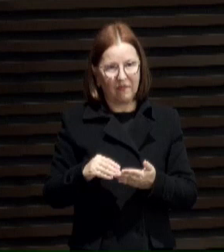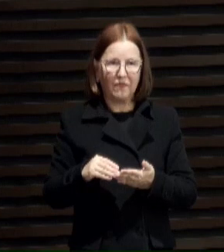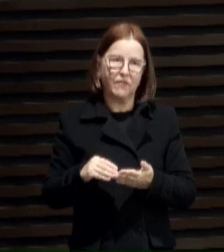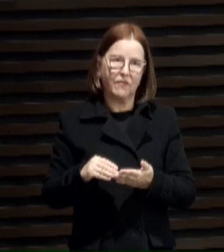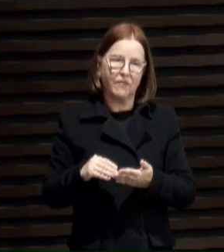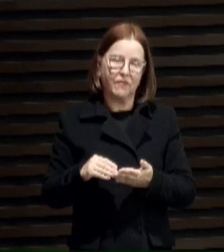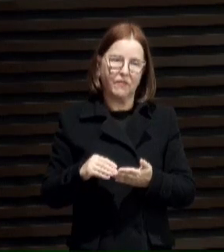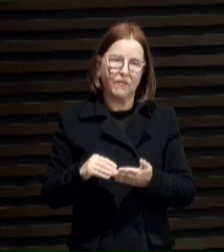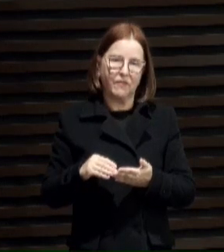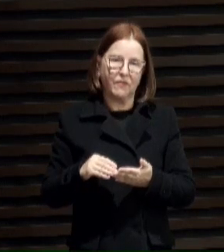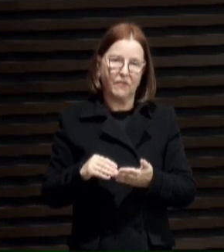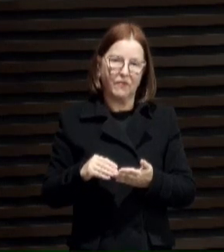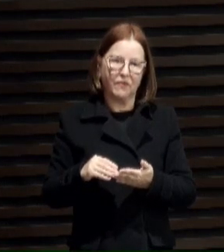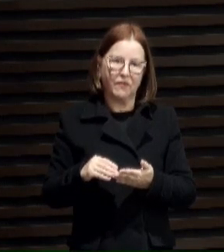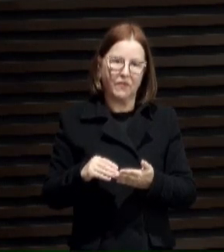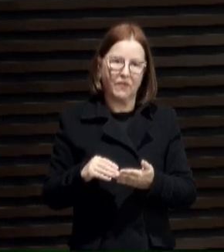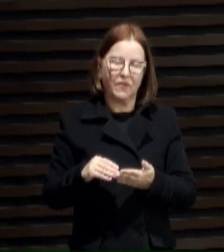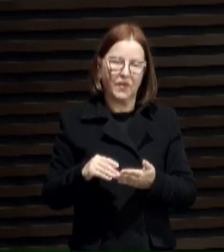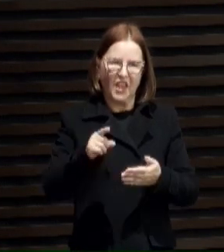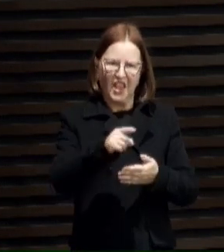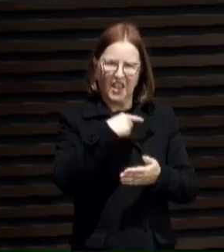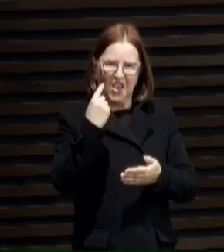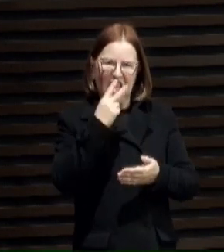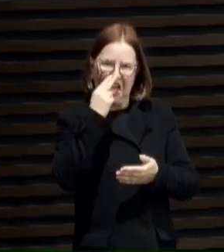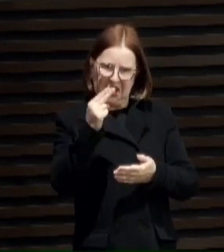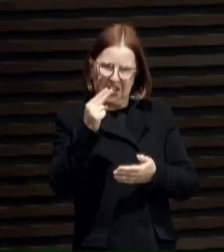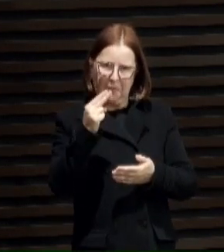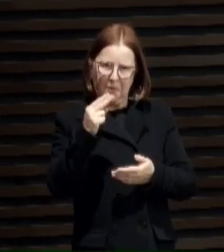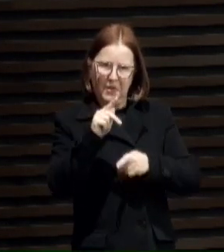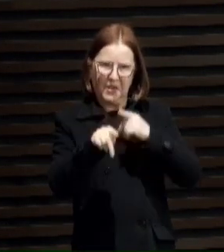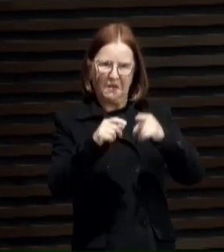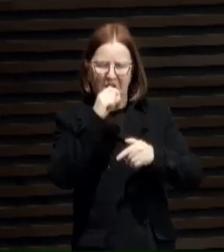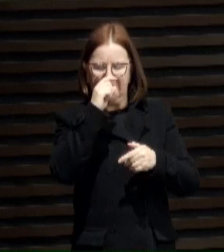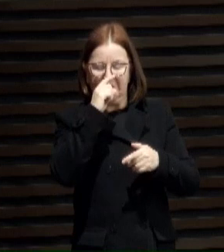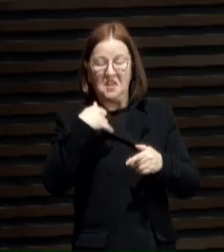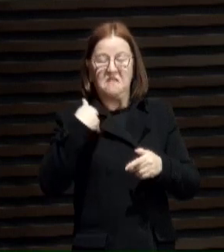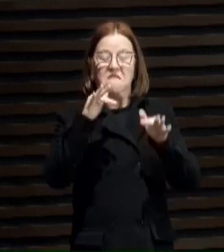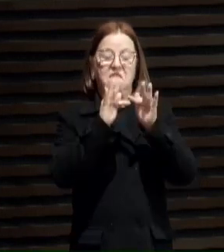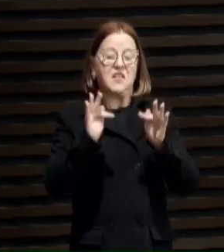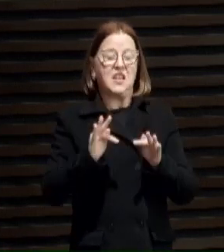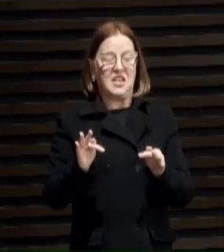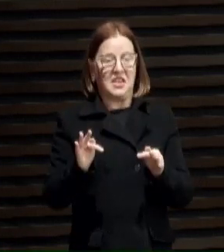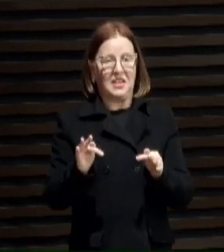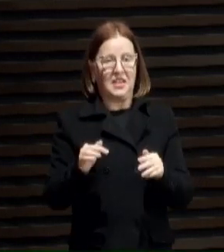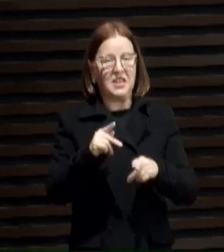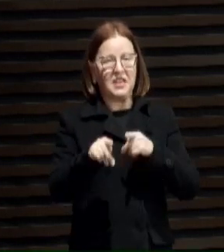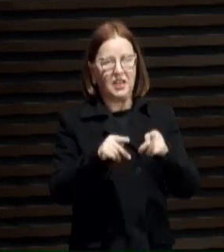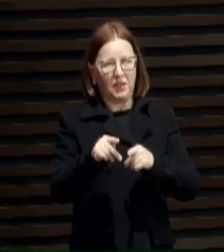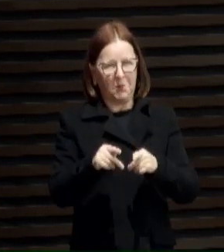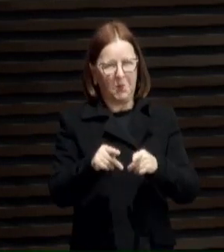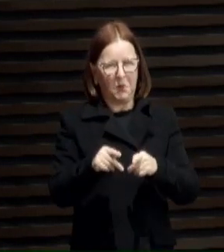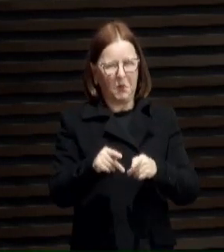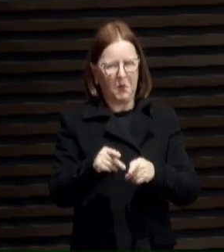por felizes os soberbos. Também os que cometem impiedade prosperam. Sim, eles